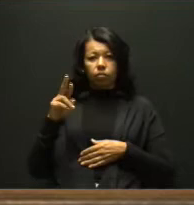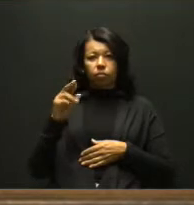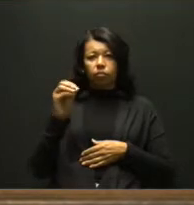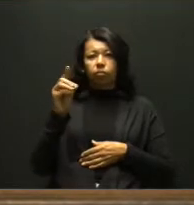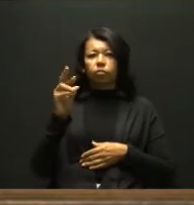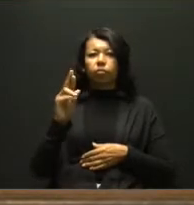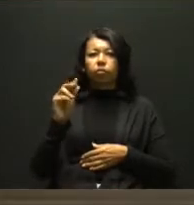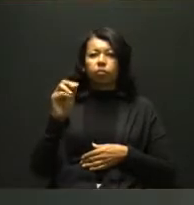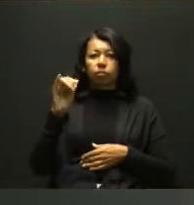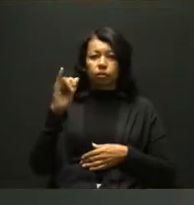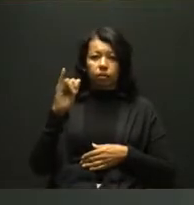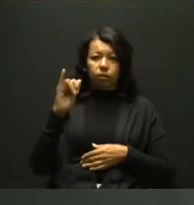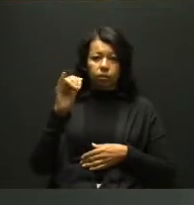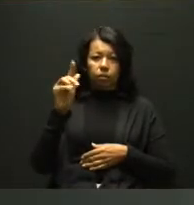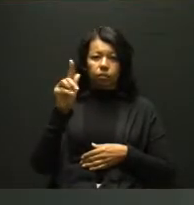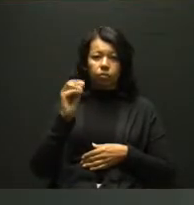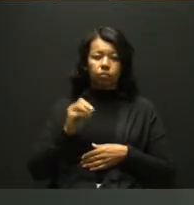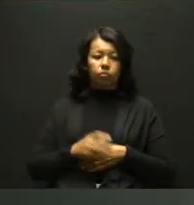presidência